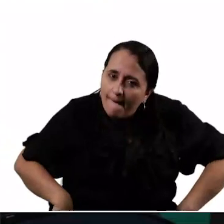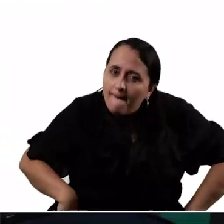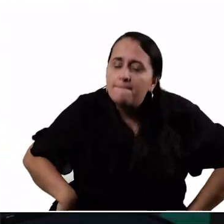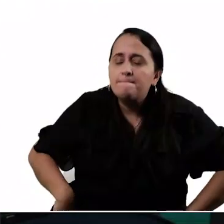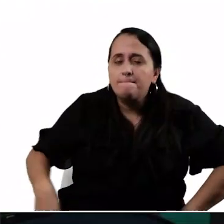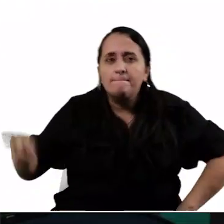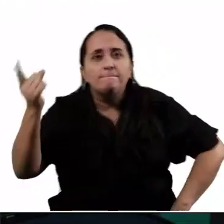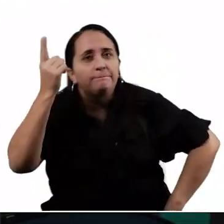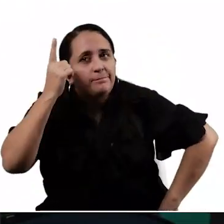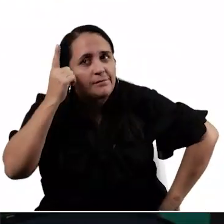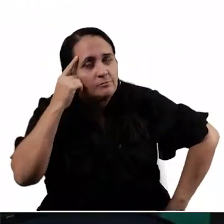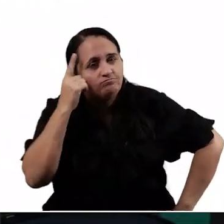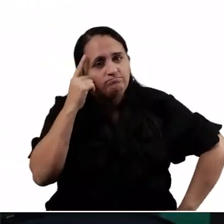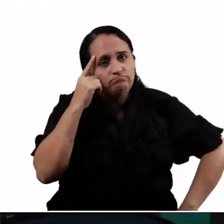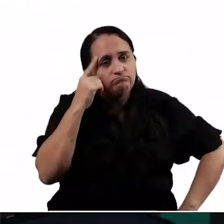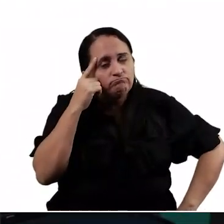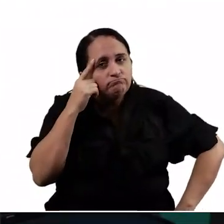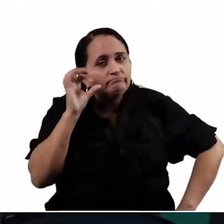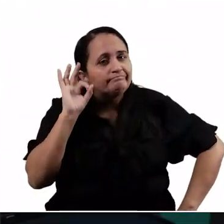o meu raciocínio está certo